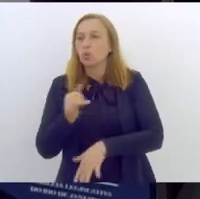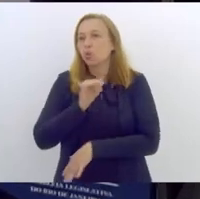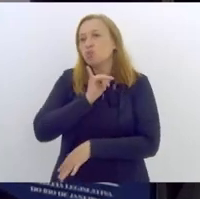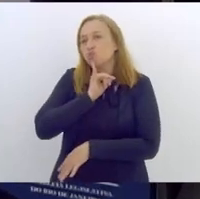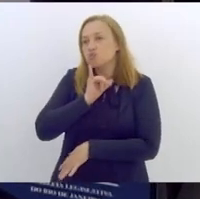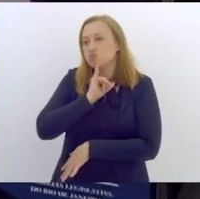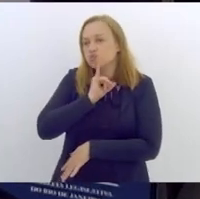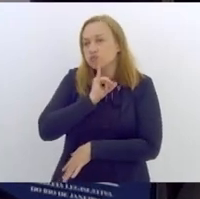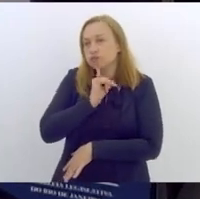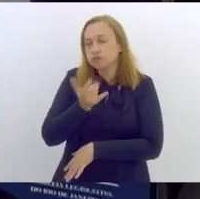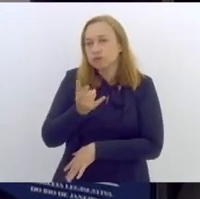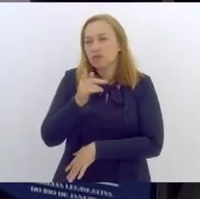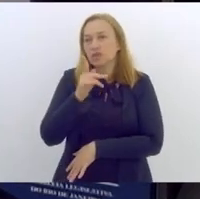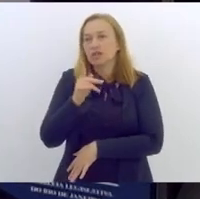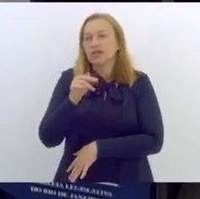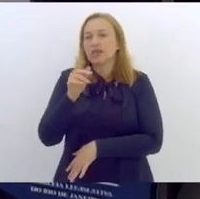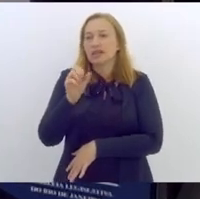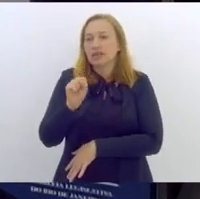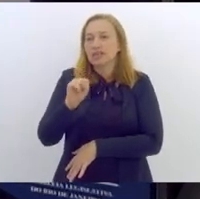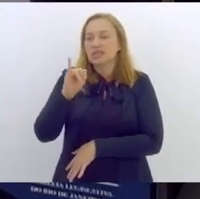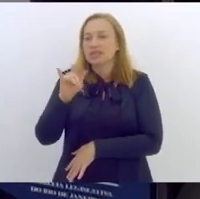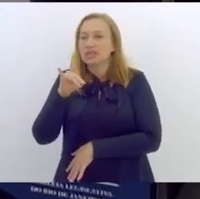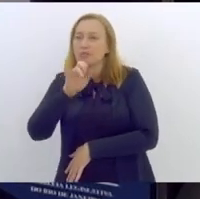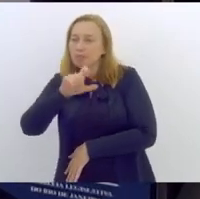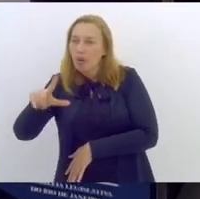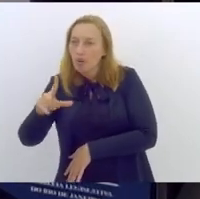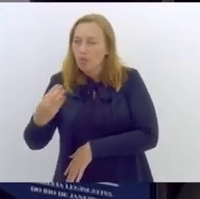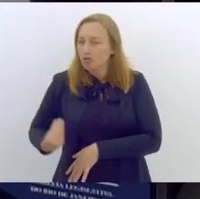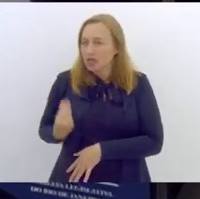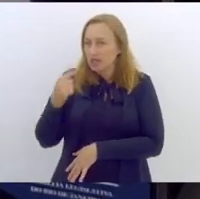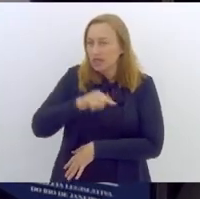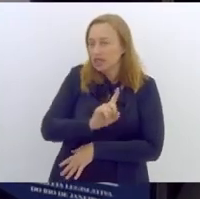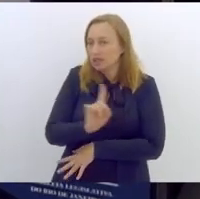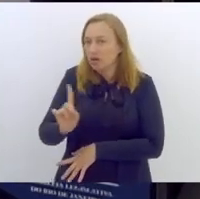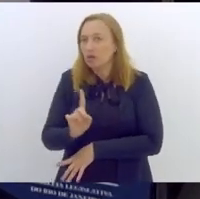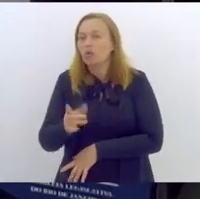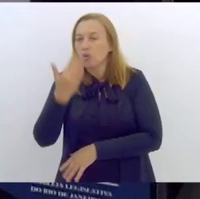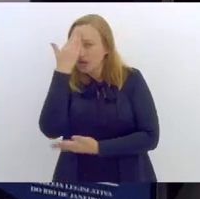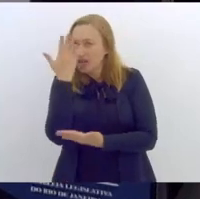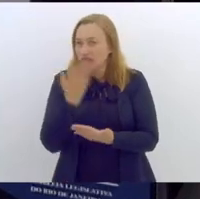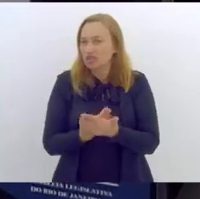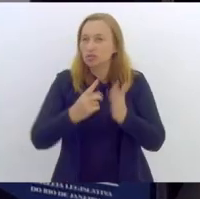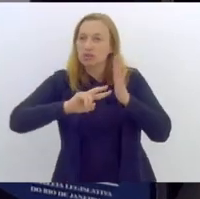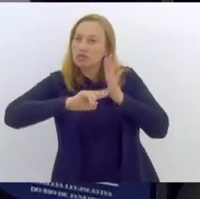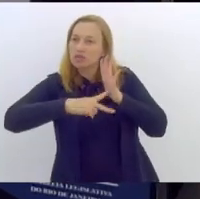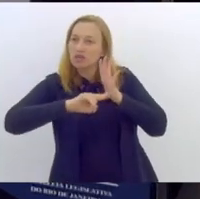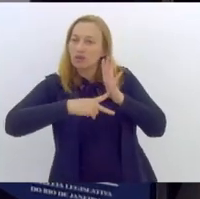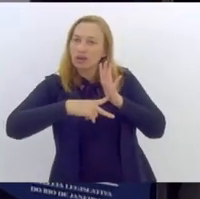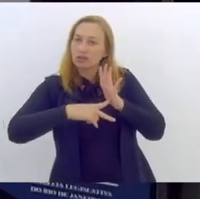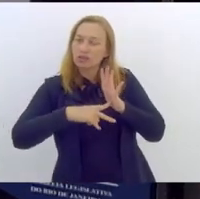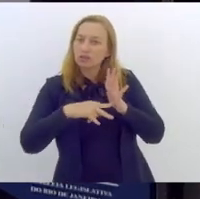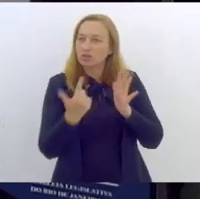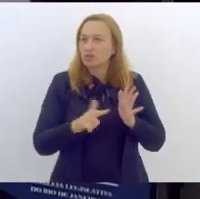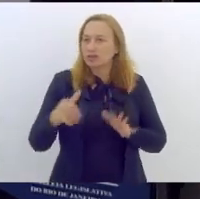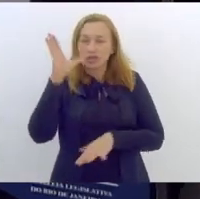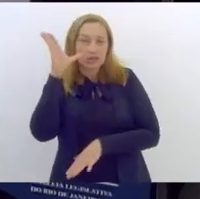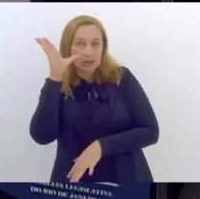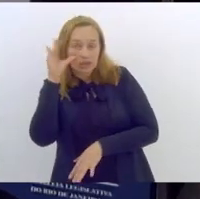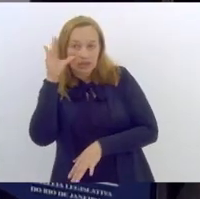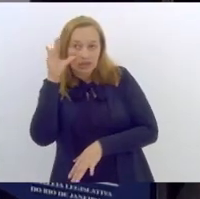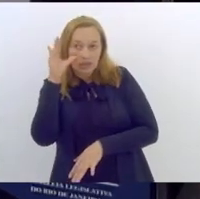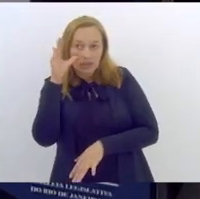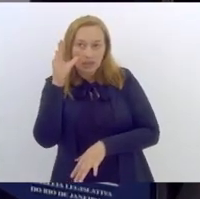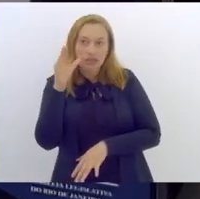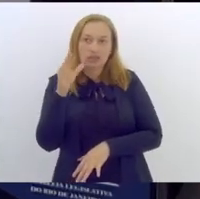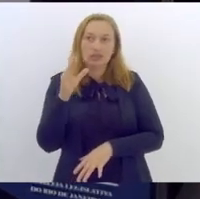muito o Cindy o pau não está aqui presente hoje eu acredito que o sindicato ele não tem que Tutelar interesse de candidatos e sim